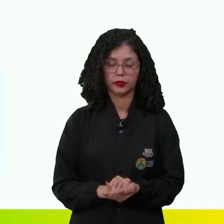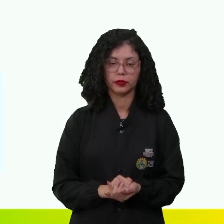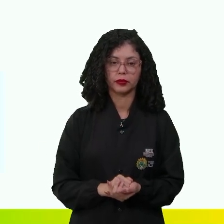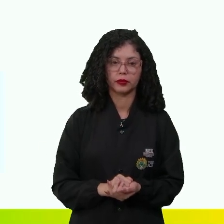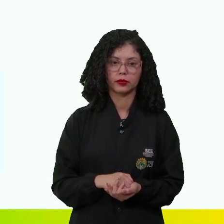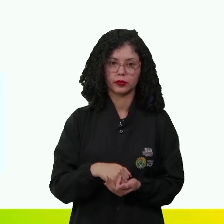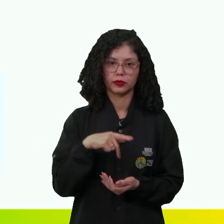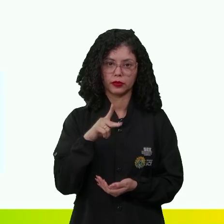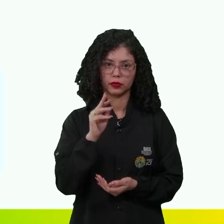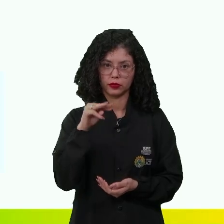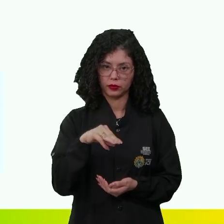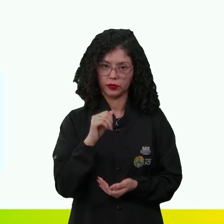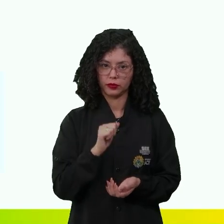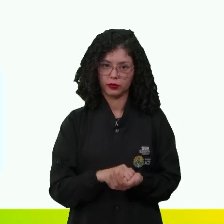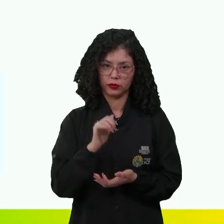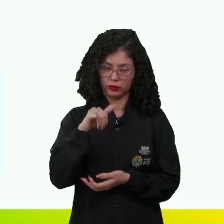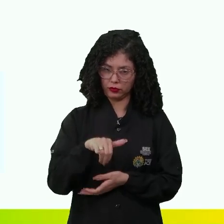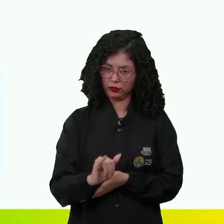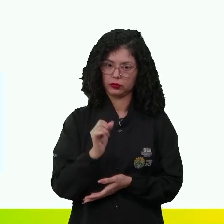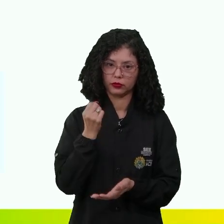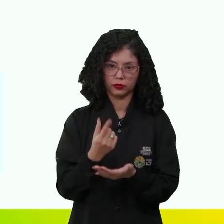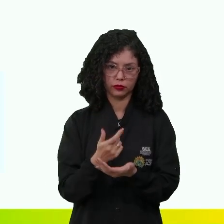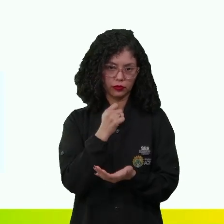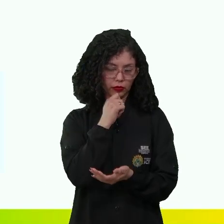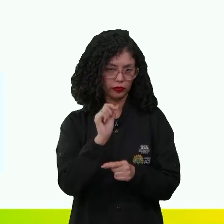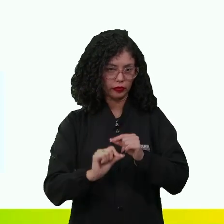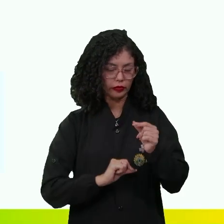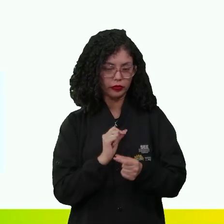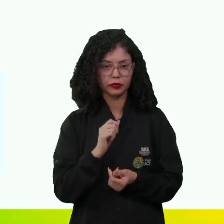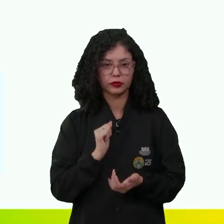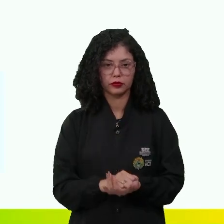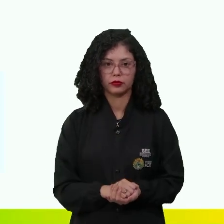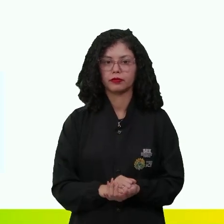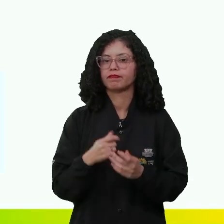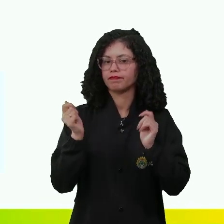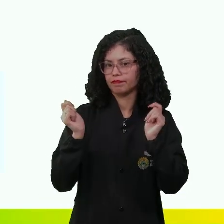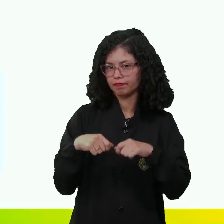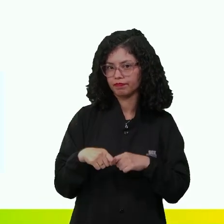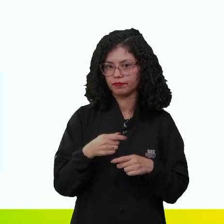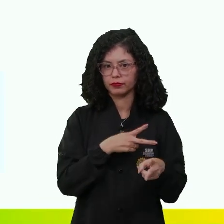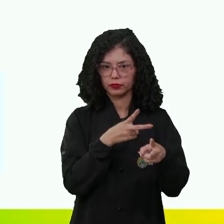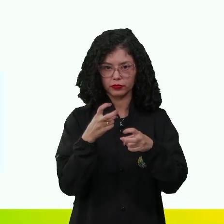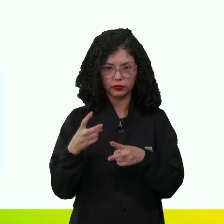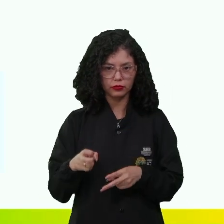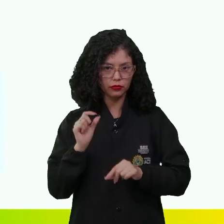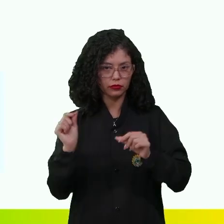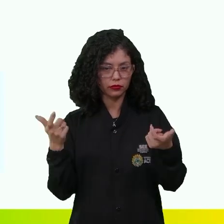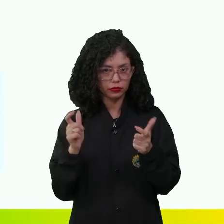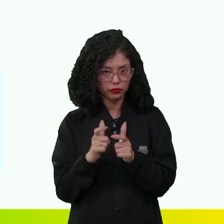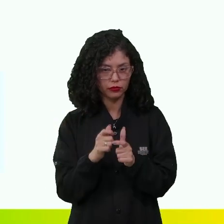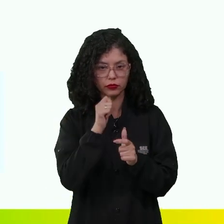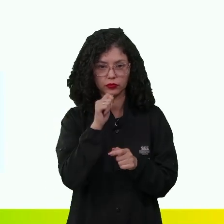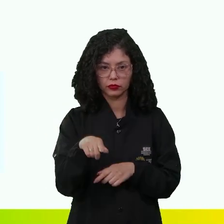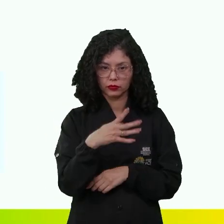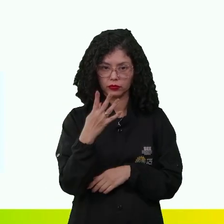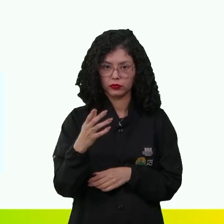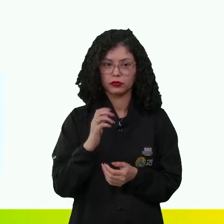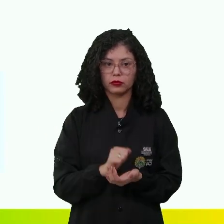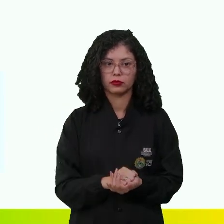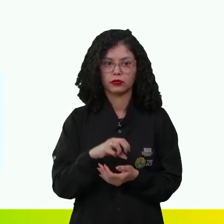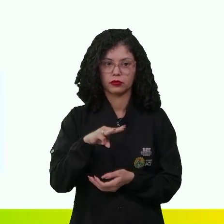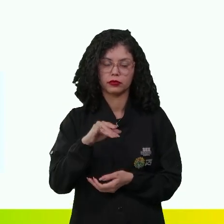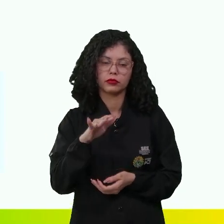hora, y horas gastas. Então, é possível observar que diminuindo a velocidade